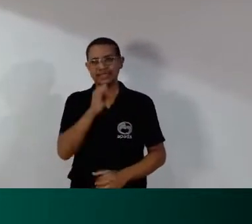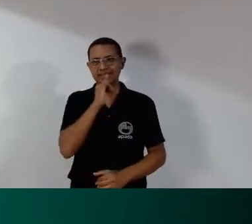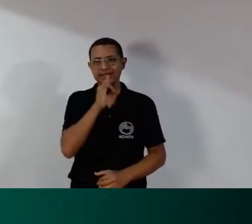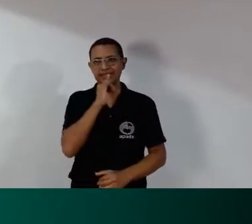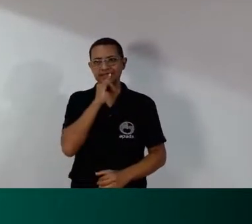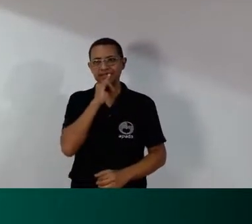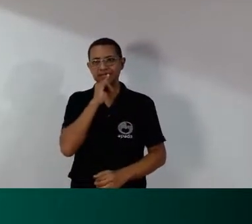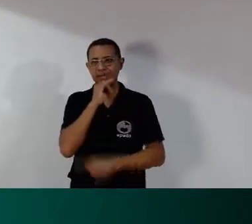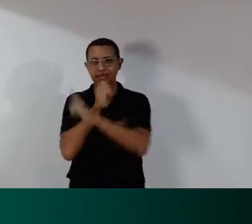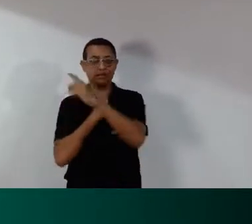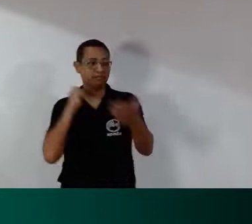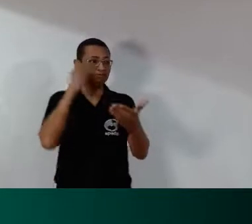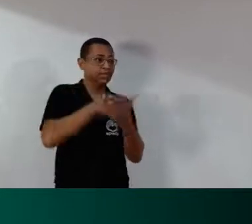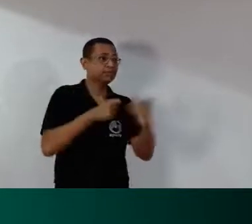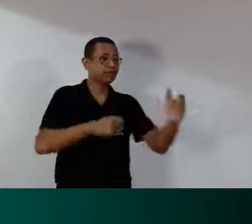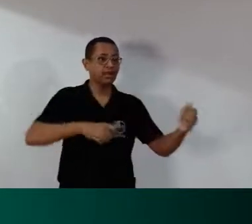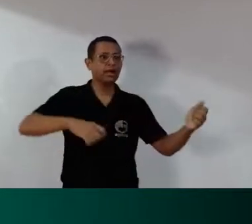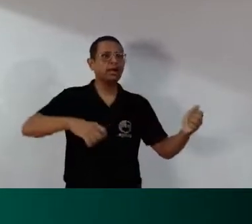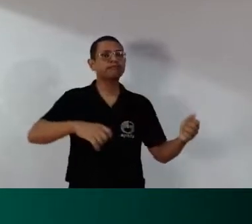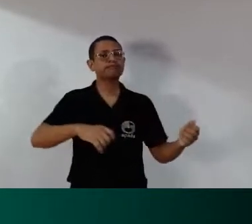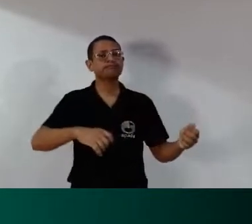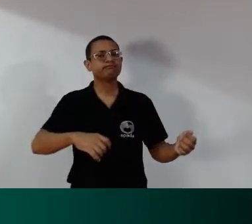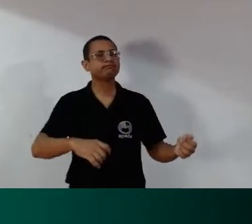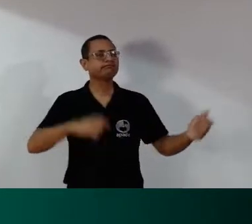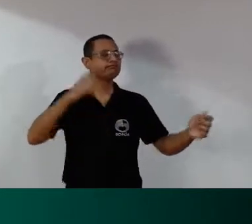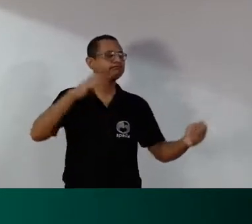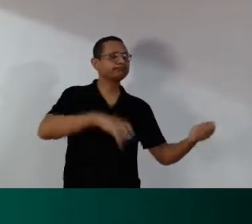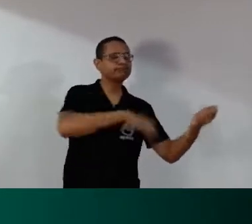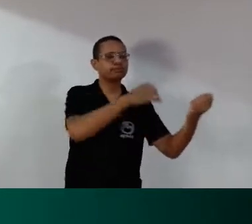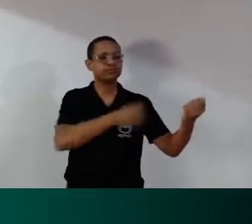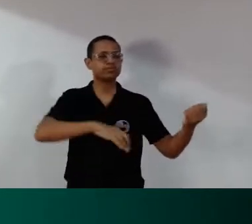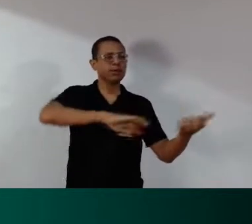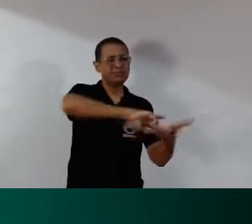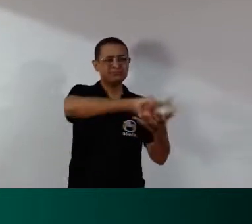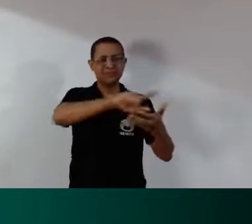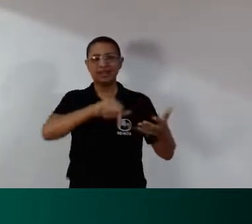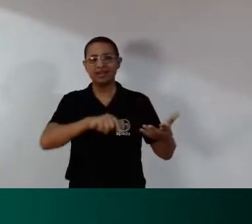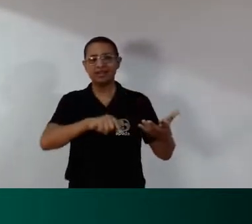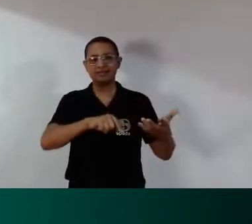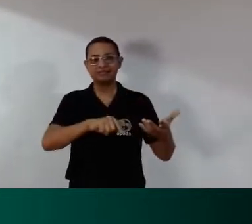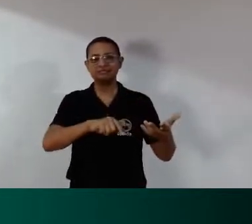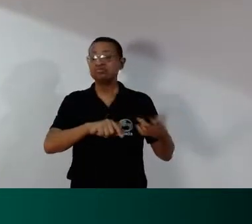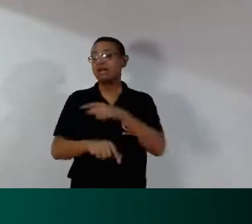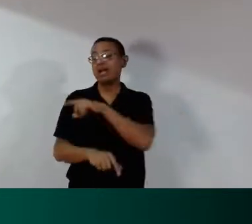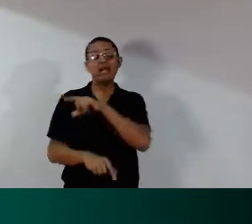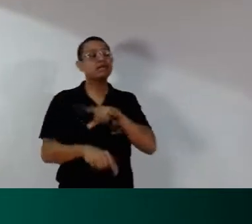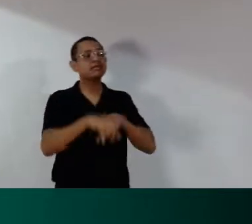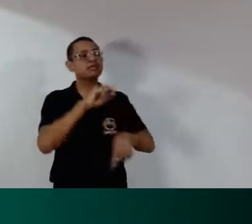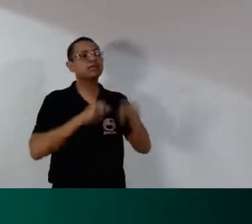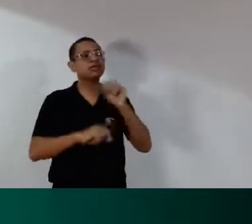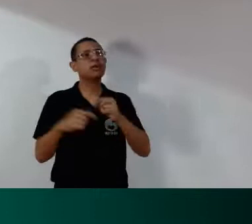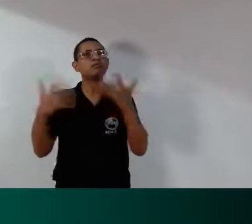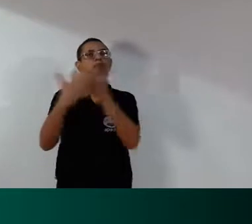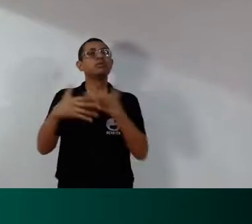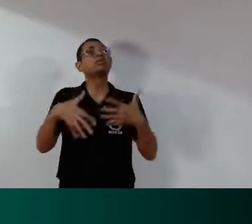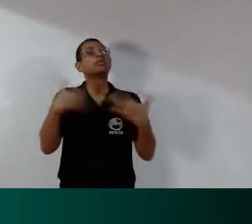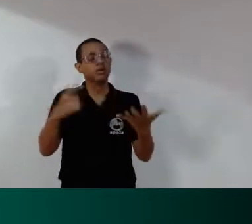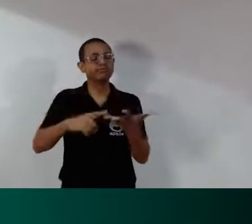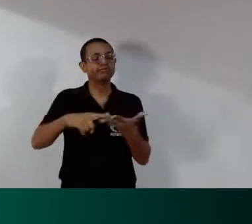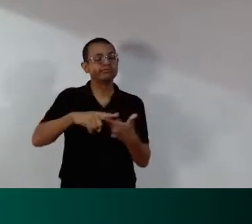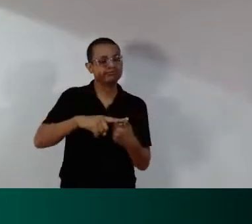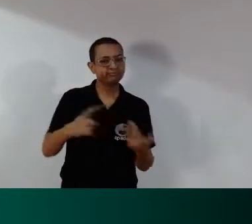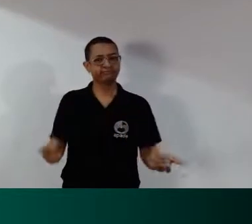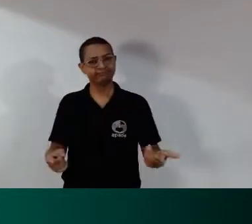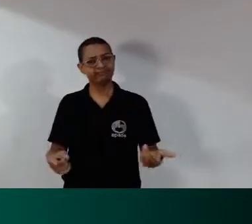que toca essa essa coisa que a gente a internet ela meio que abriu espaço para que a gente quebra isso um pouquinho